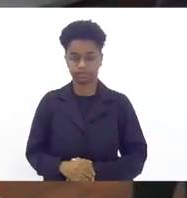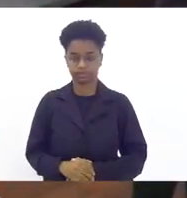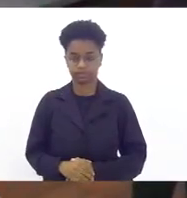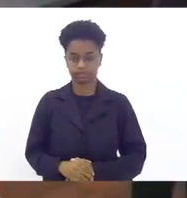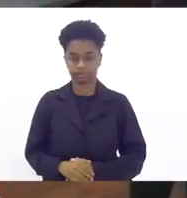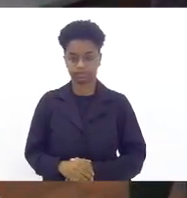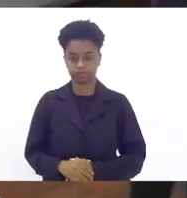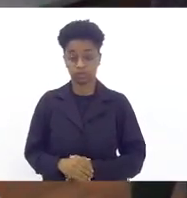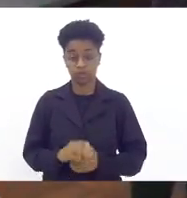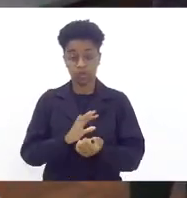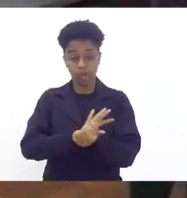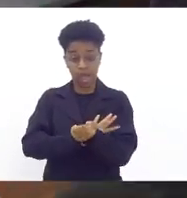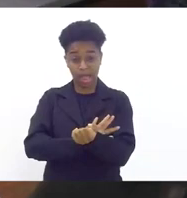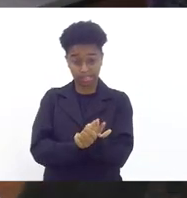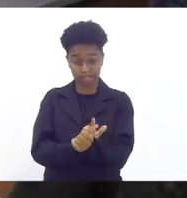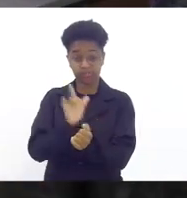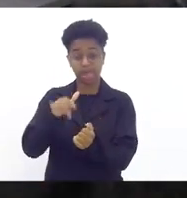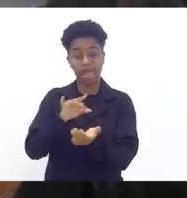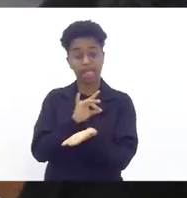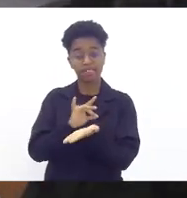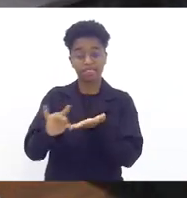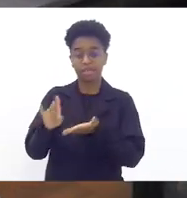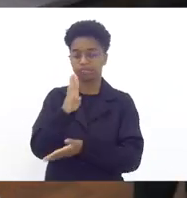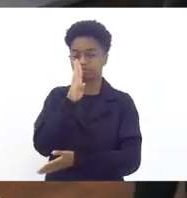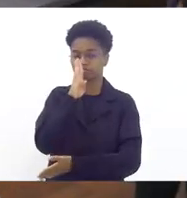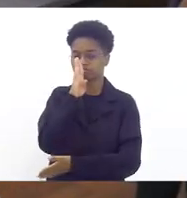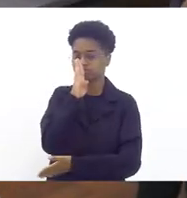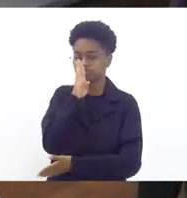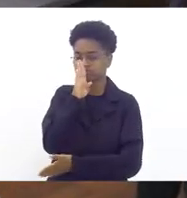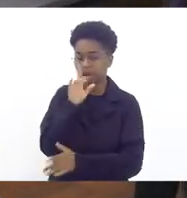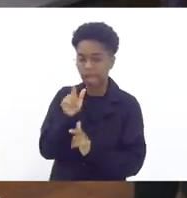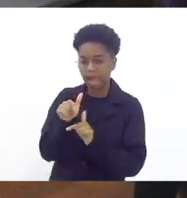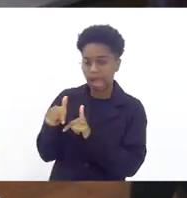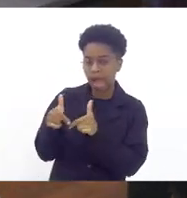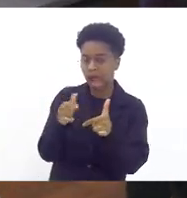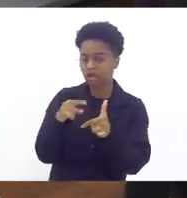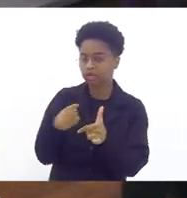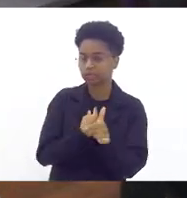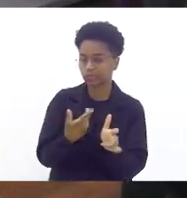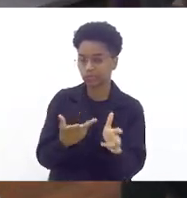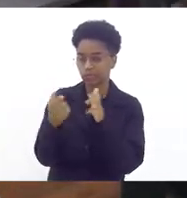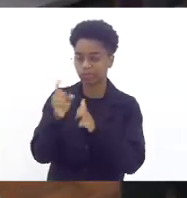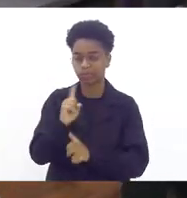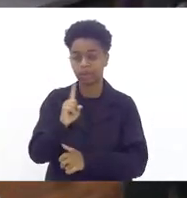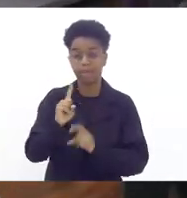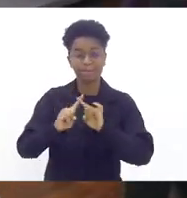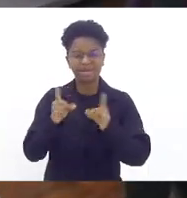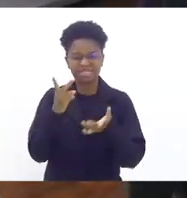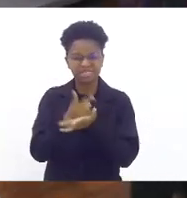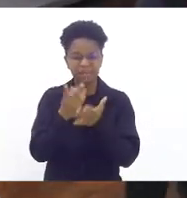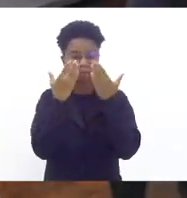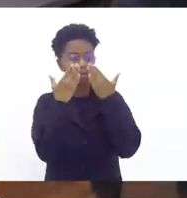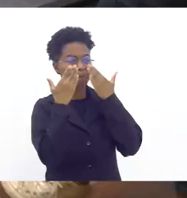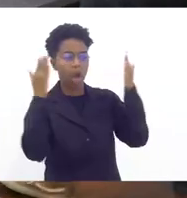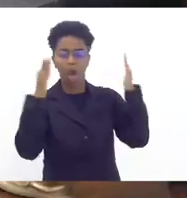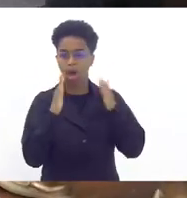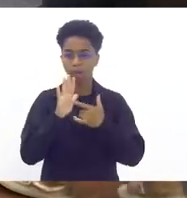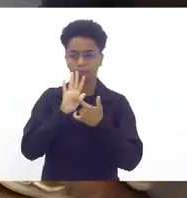O racismo é um inimigo silencioso. e sorrateiro. E nem sempre ele vai se apresentar de maneira...